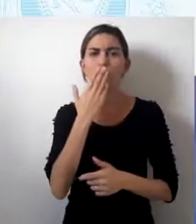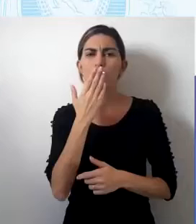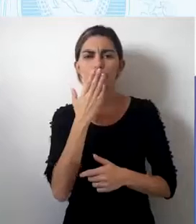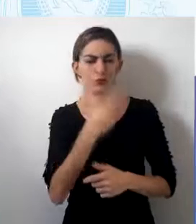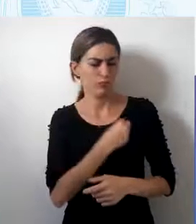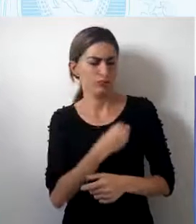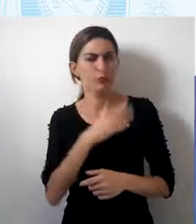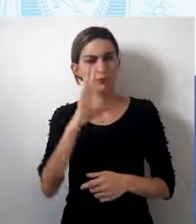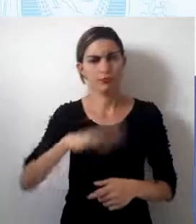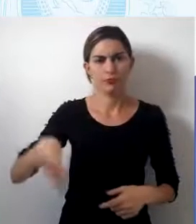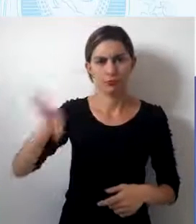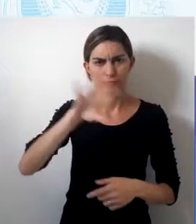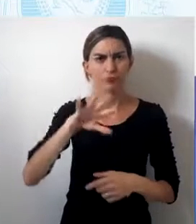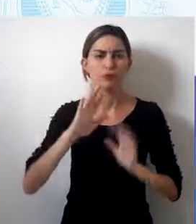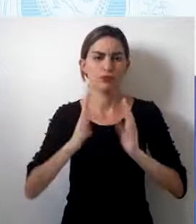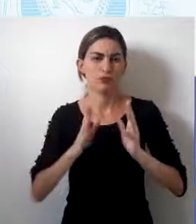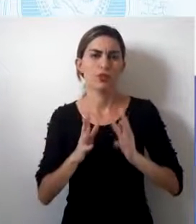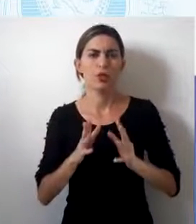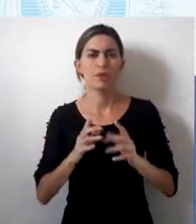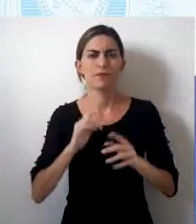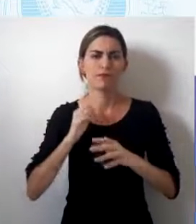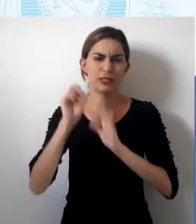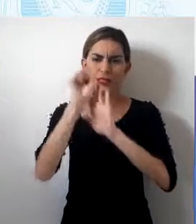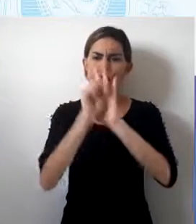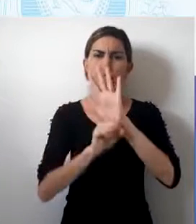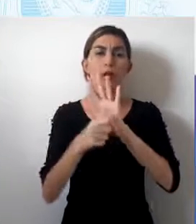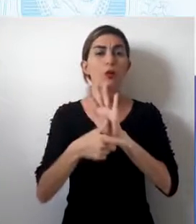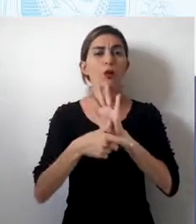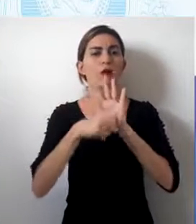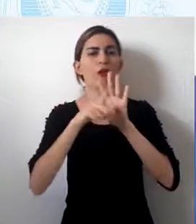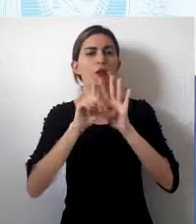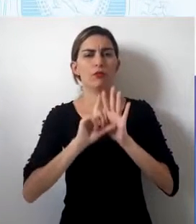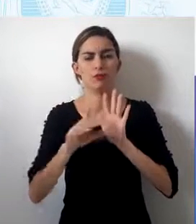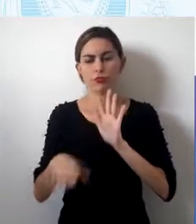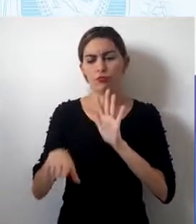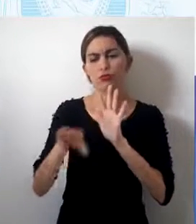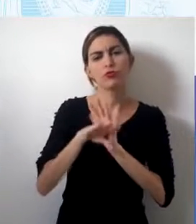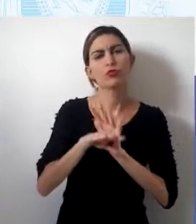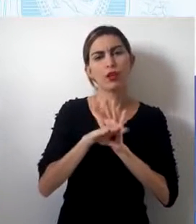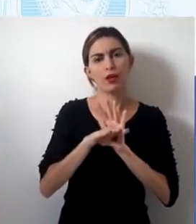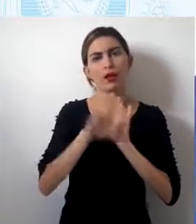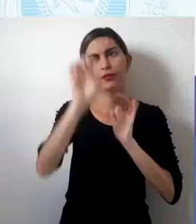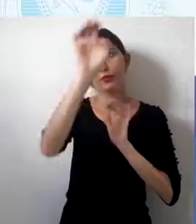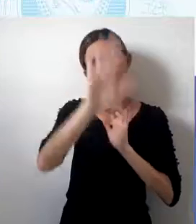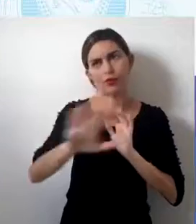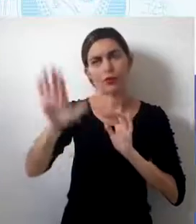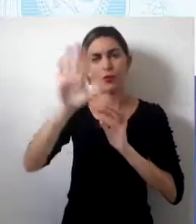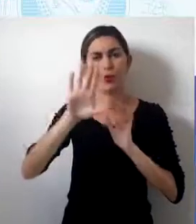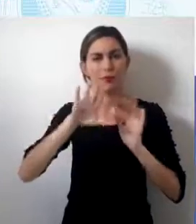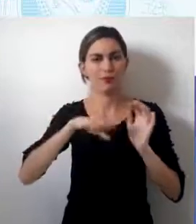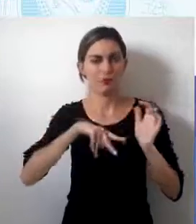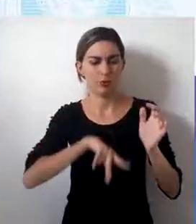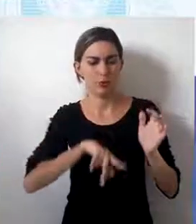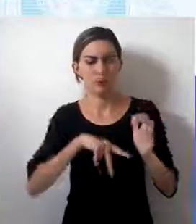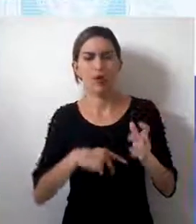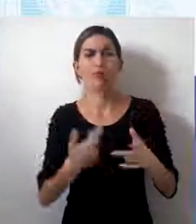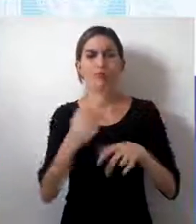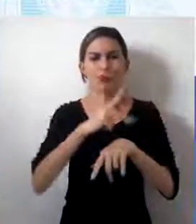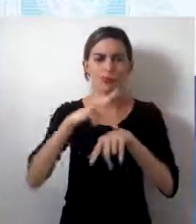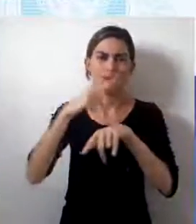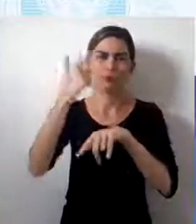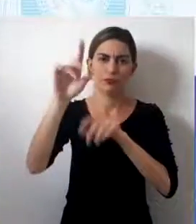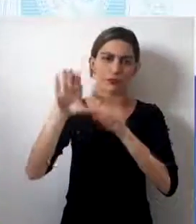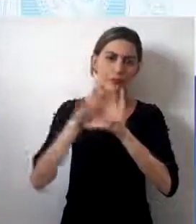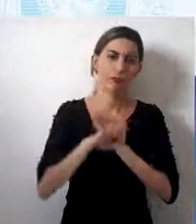dos índios que estavam na região, séculos antes da chegada da colonização europeia. Ressaltando